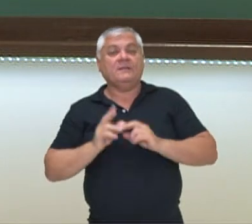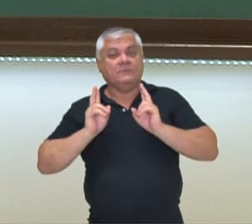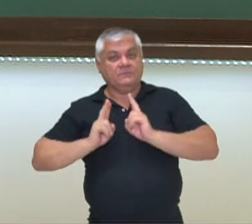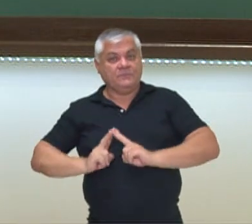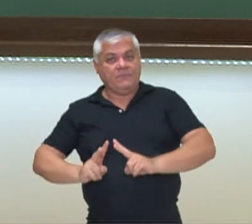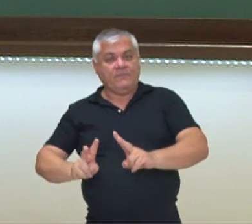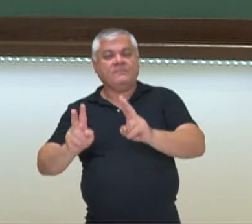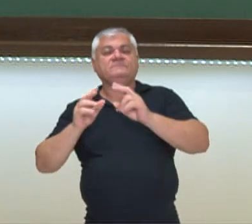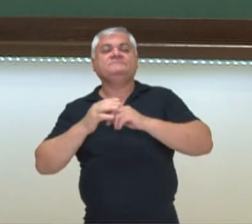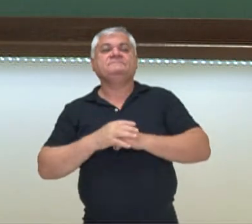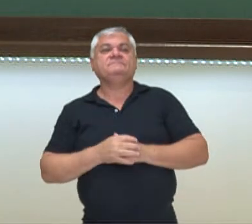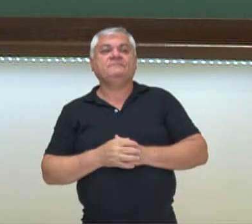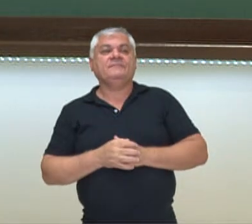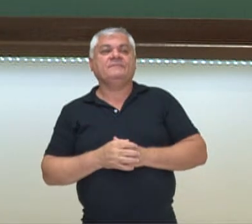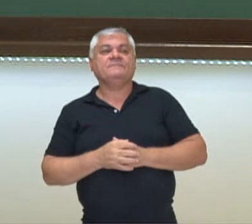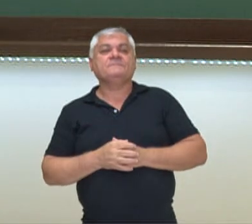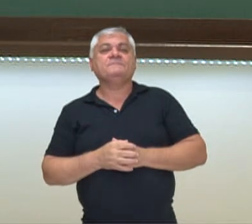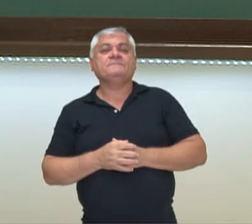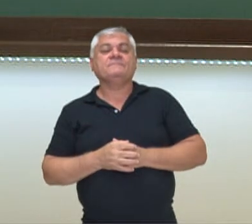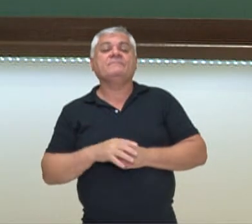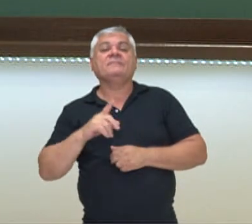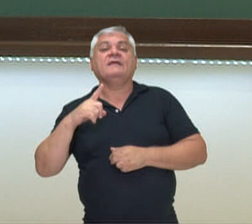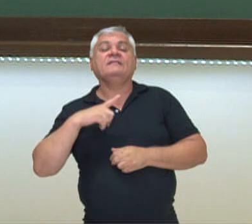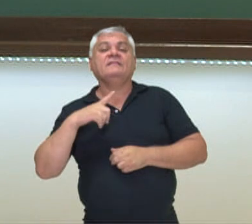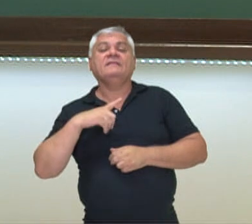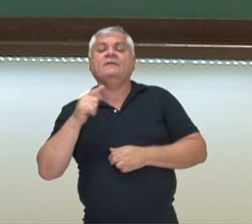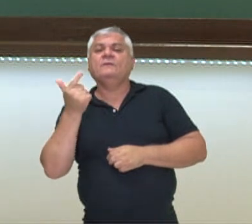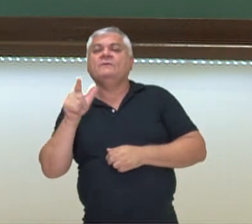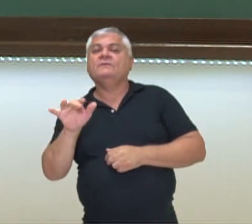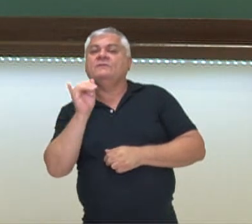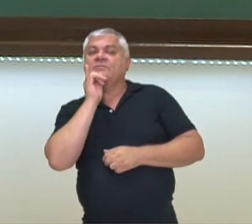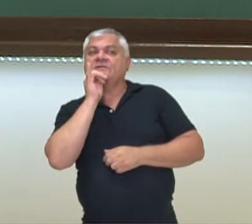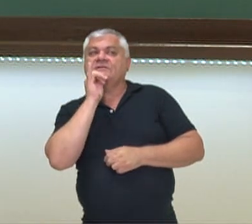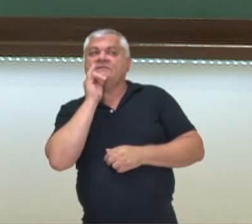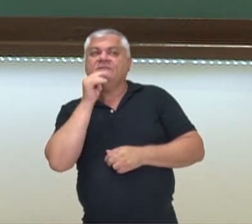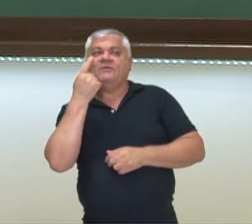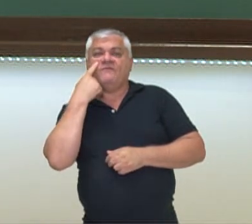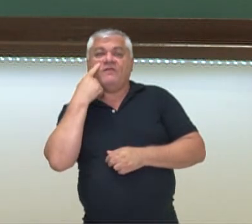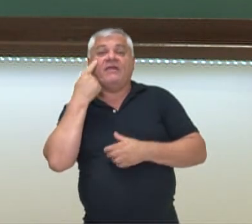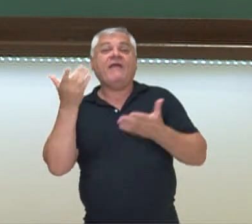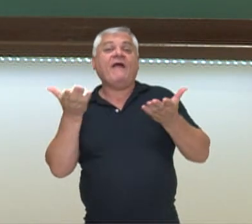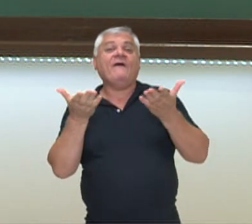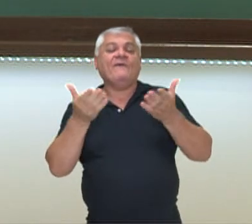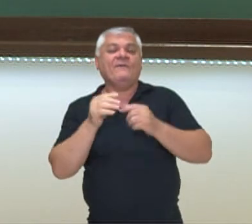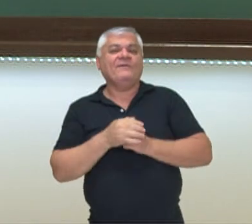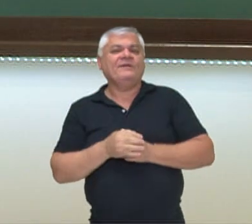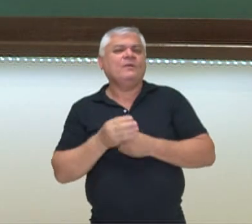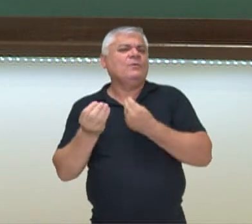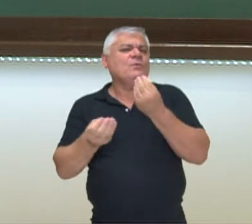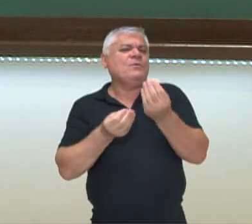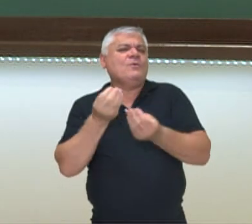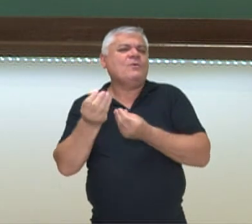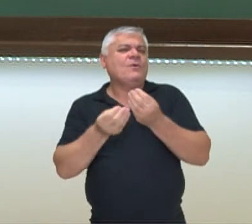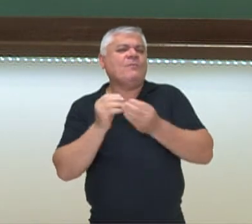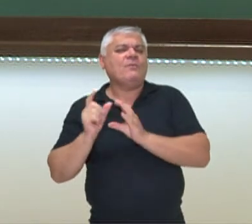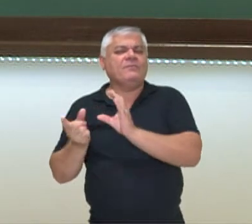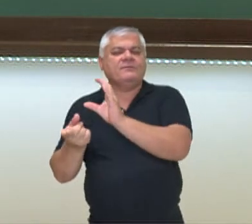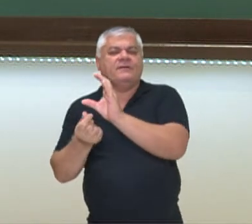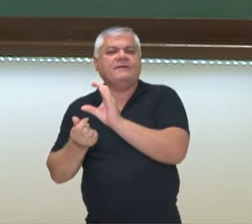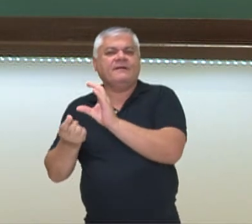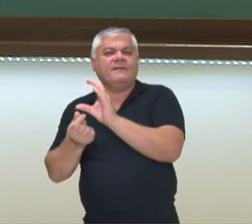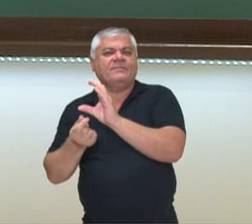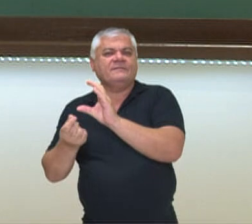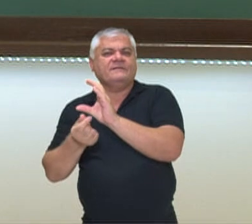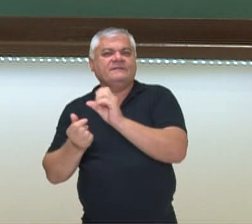continuação, mais um lado a ser visto. Vamos ver nesse momento como é que estava o lado capitalista.